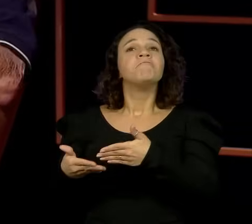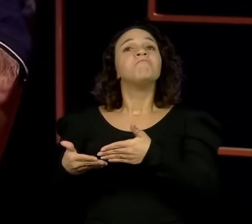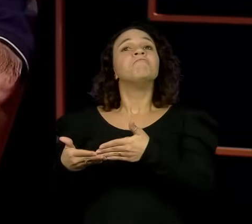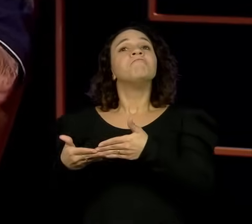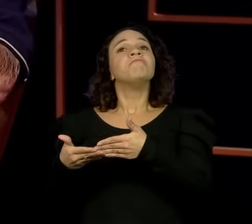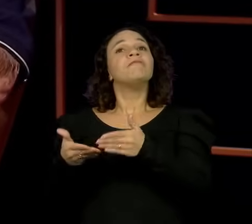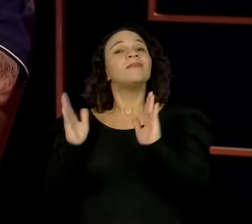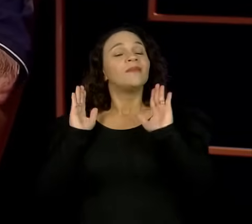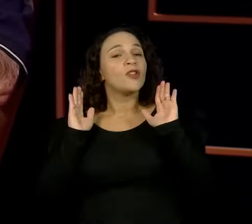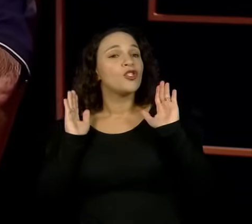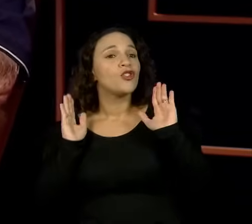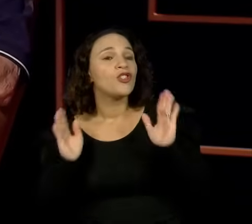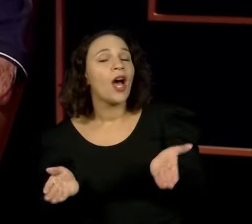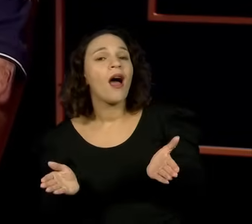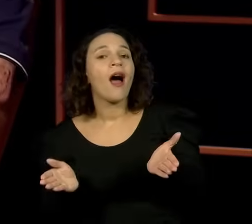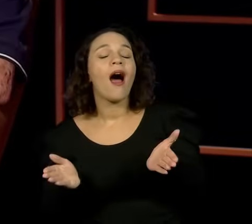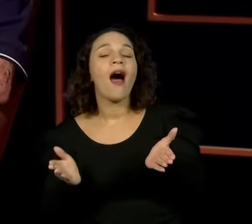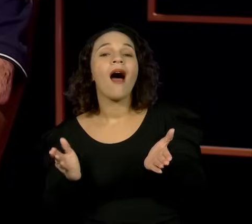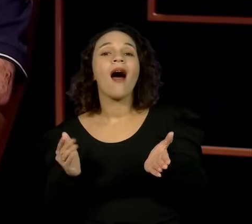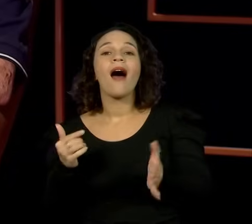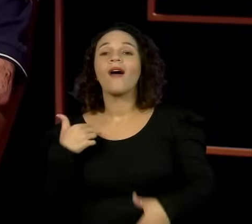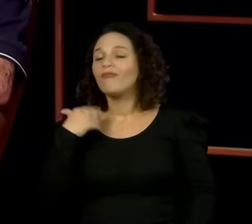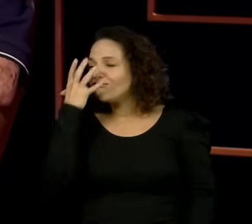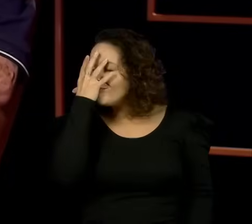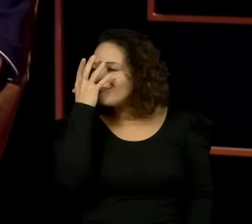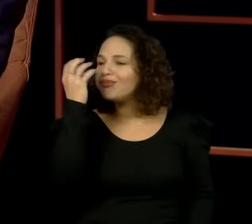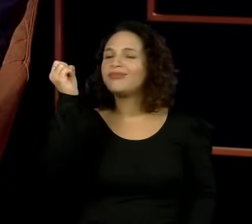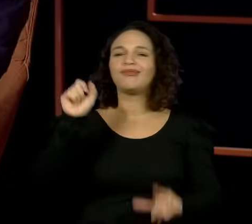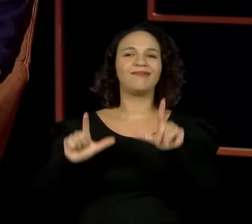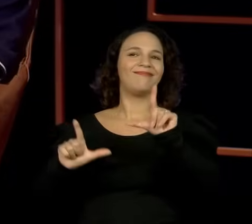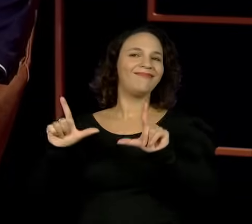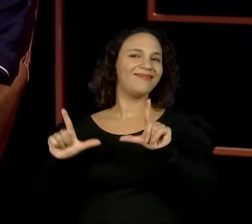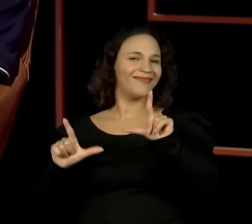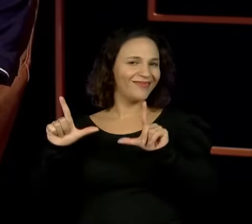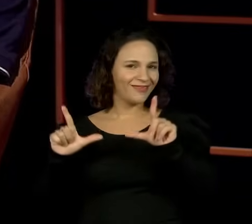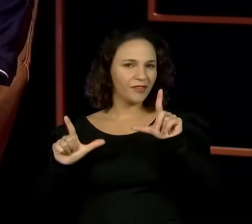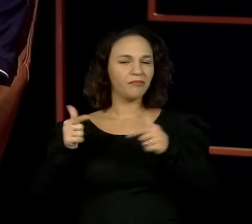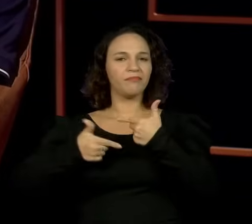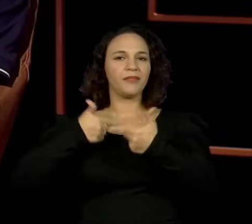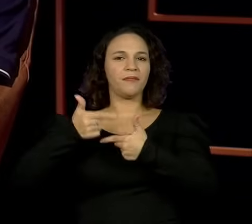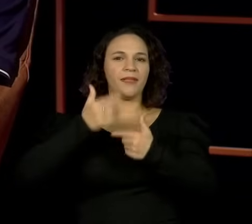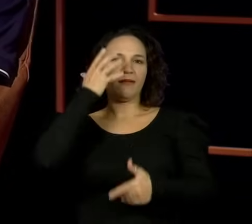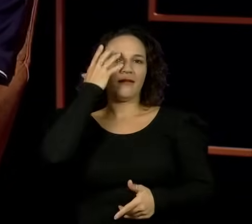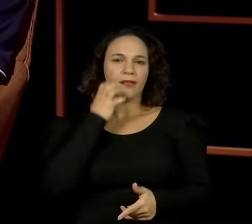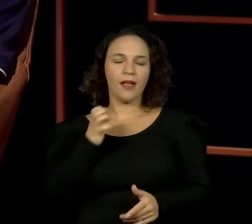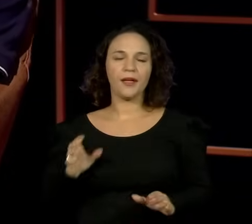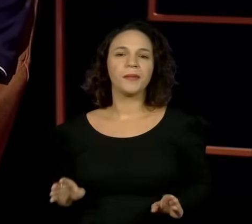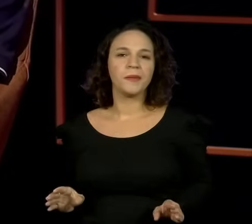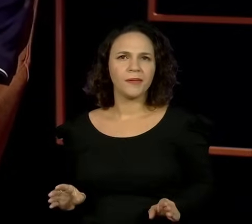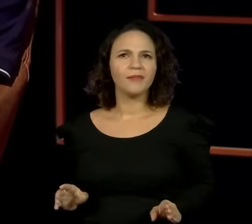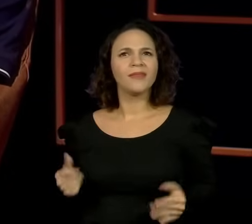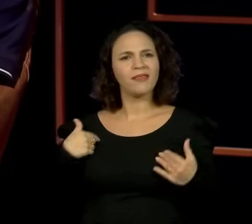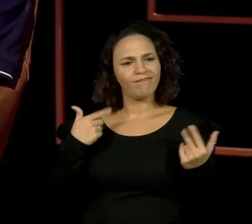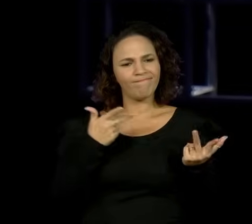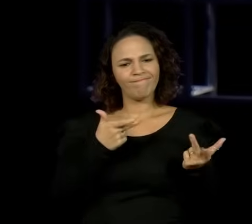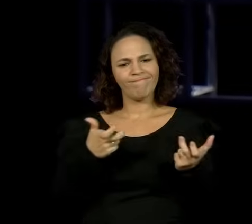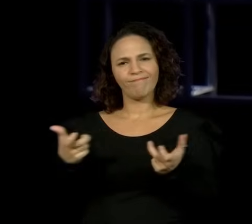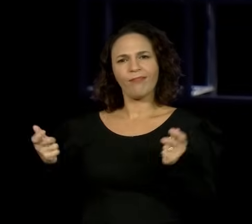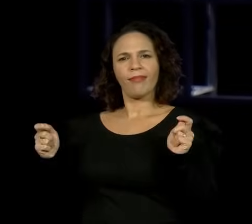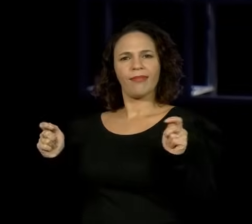Já estava começando a me apaixonar pela televisão e fazer um trabalho sério. E eu via que a gente